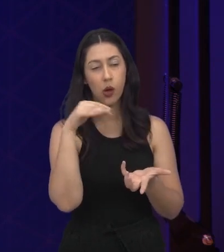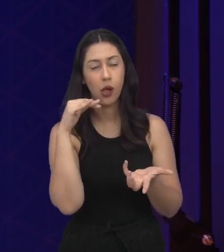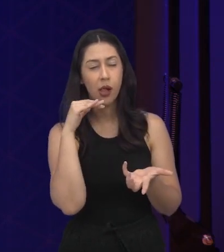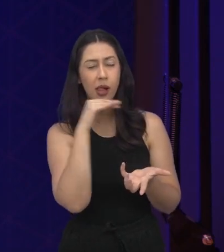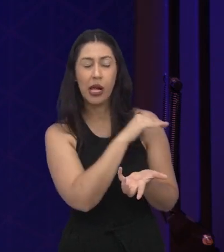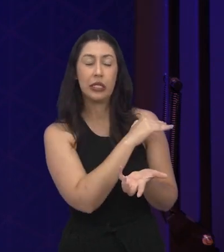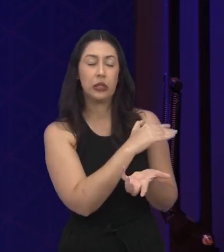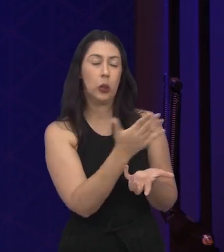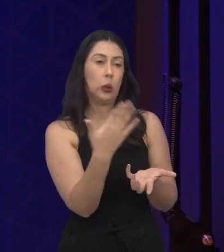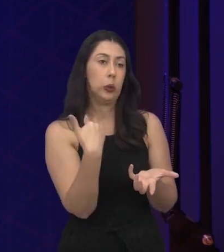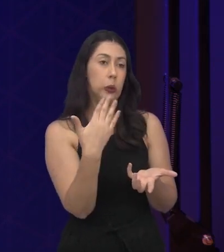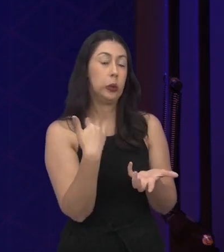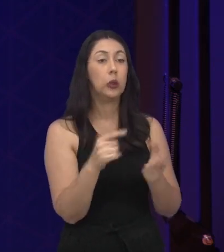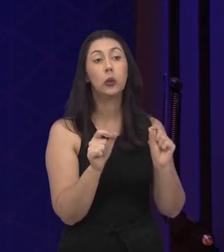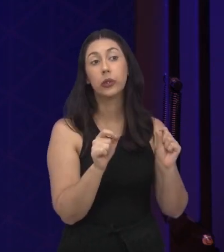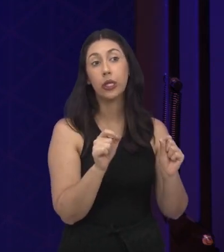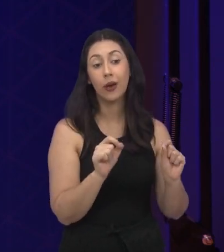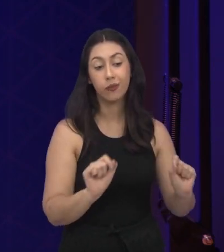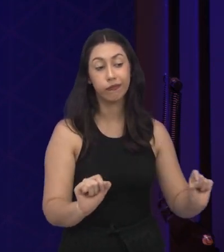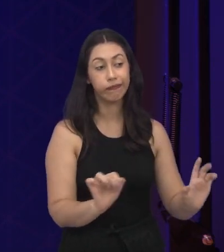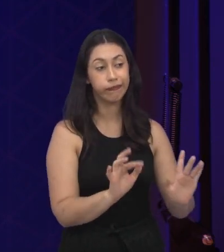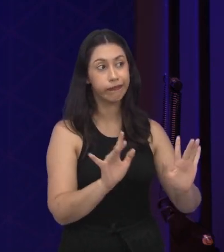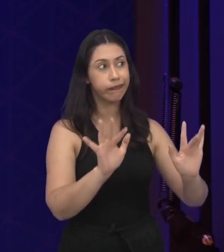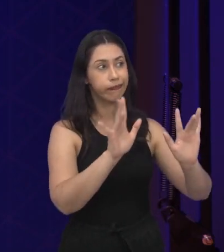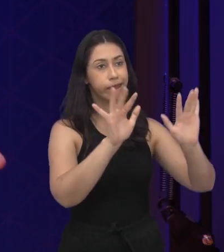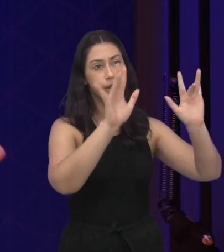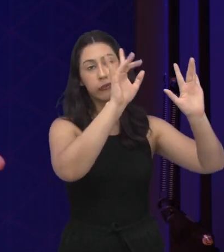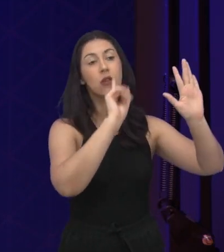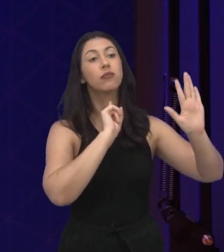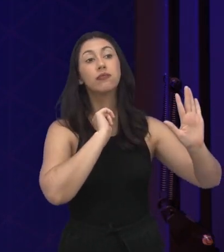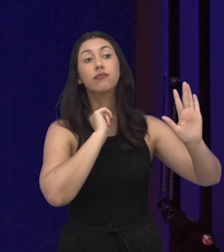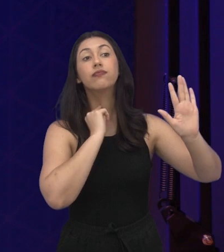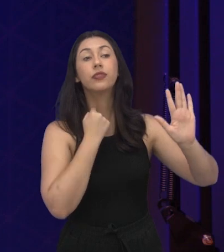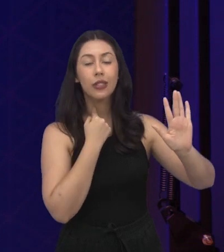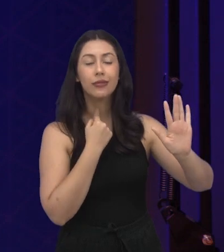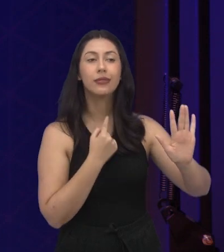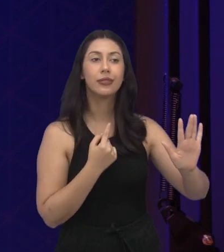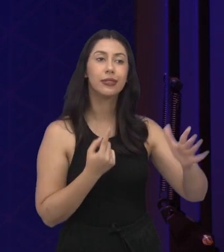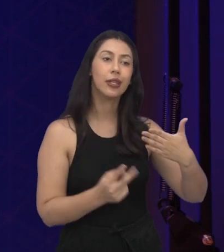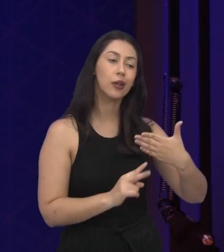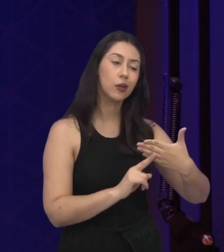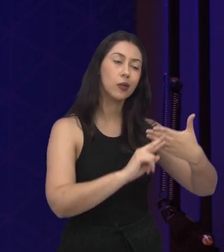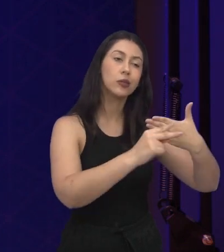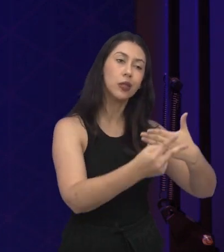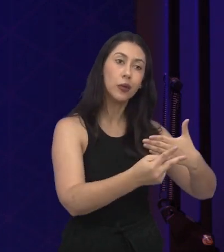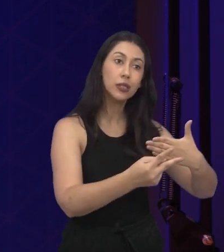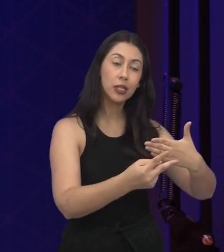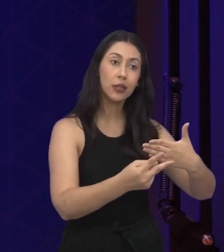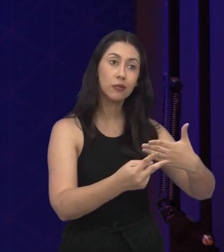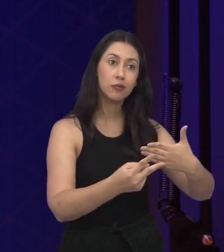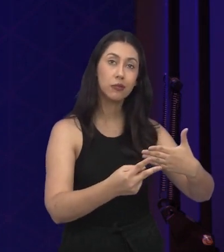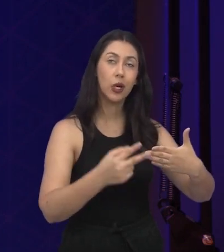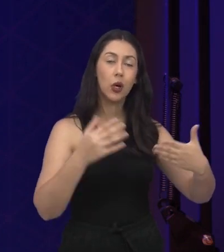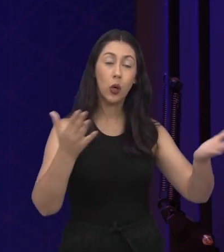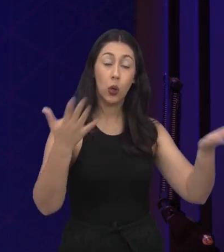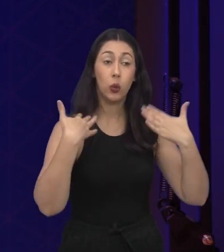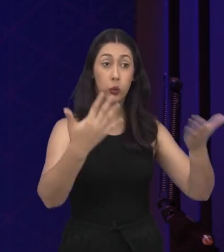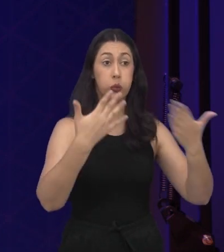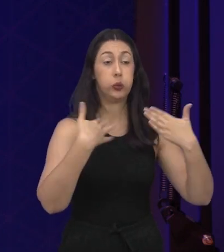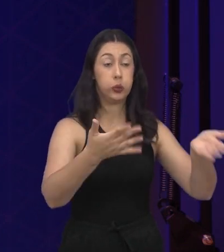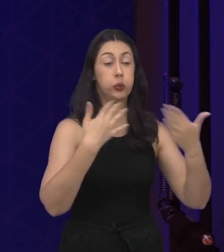da ebulição global é justamente a emissão, né, dos gases que provocam, né, que aceleram o efeito